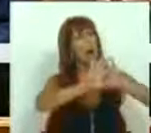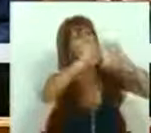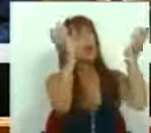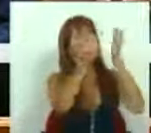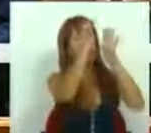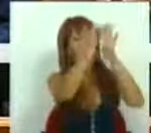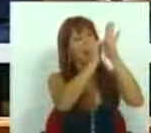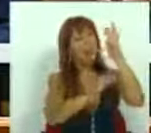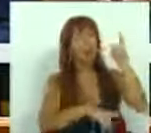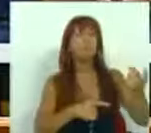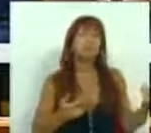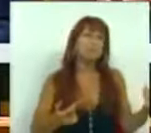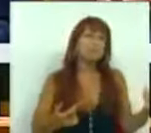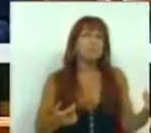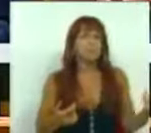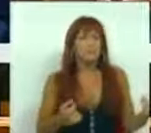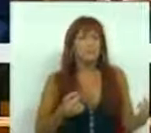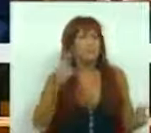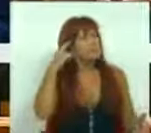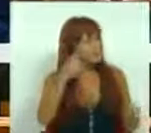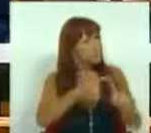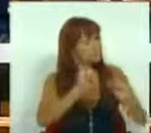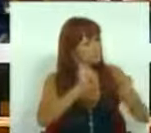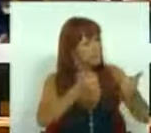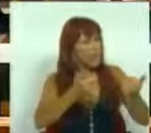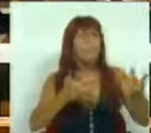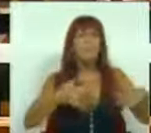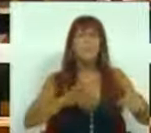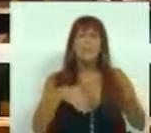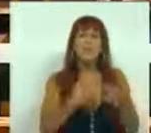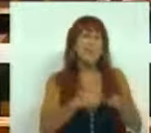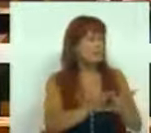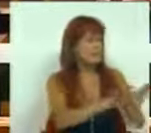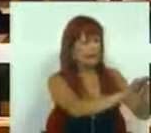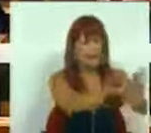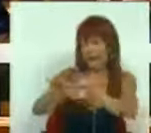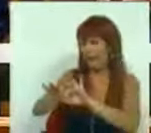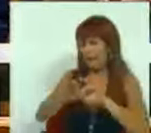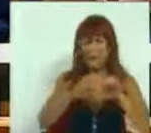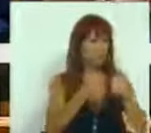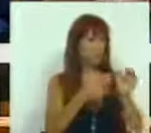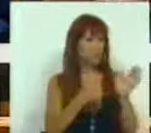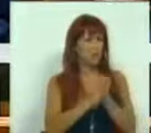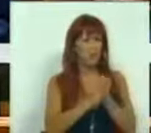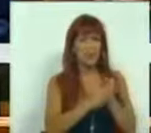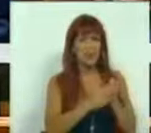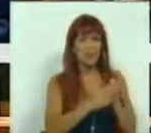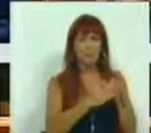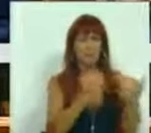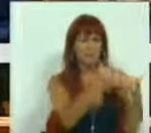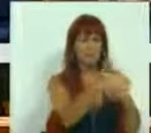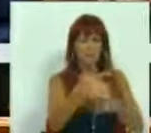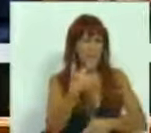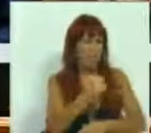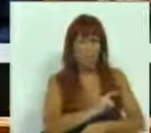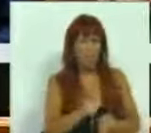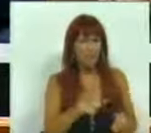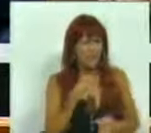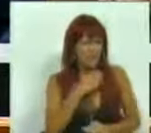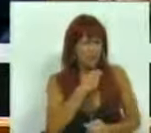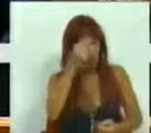gerais que, se bem intencionadas, fazem tábua rasa de todas as limitações que não é